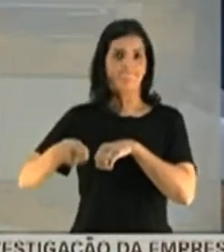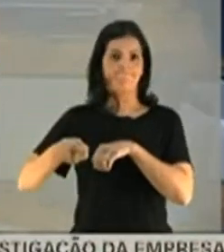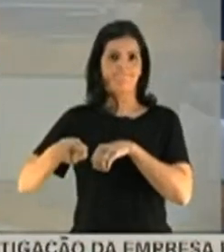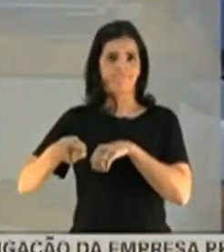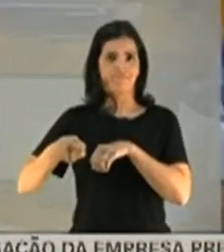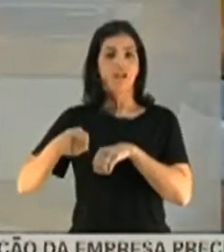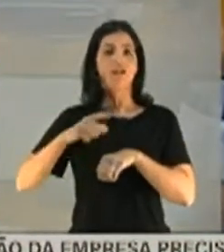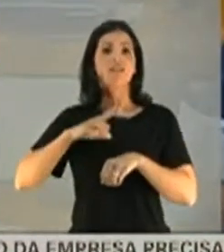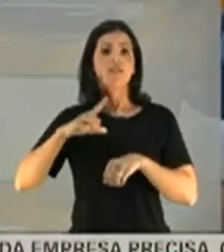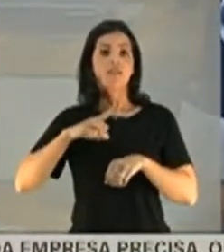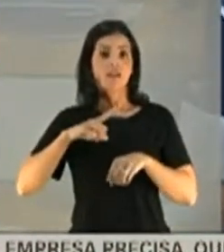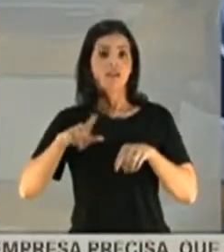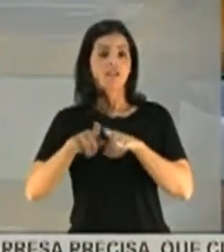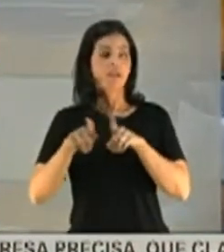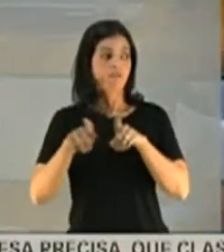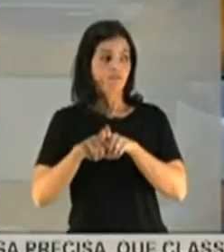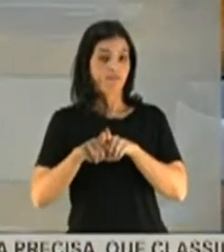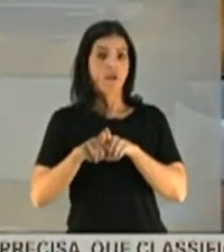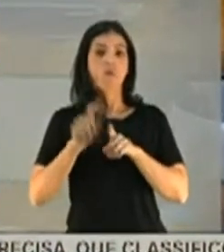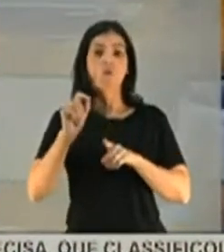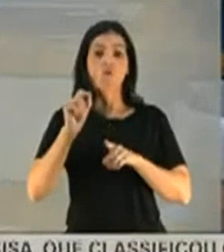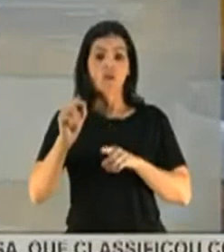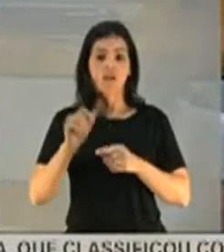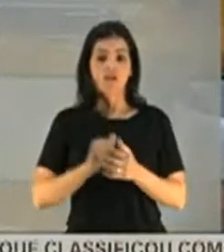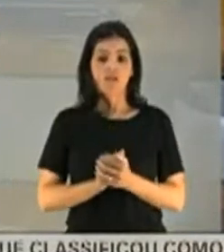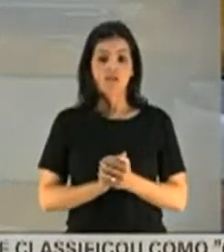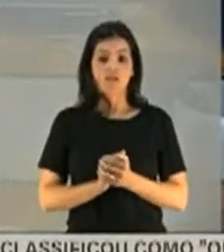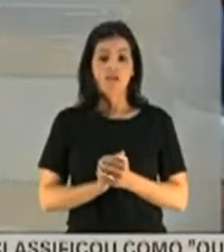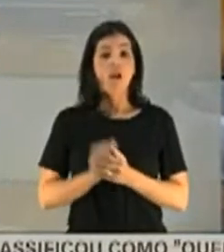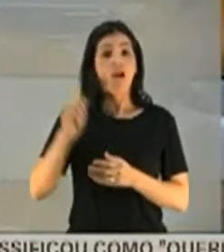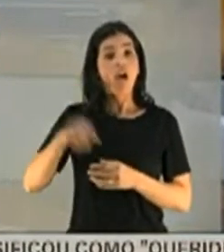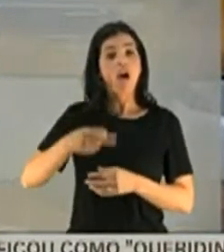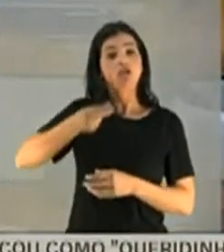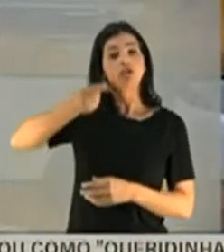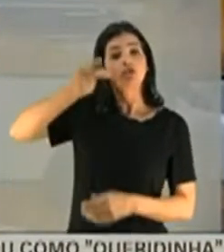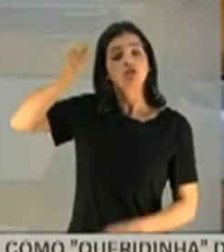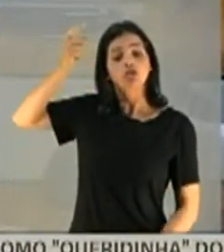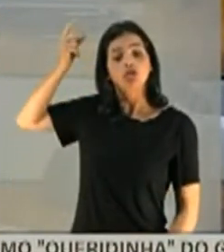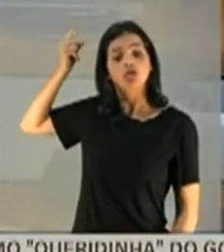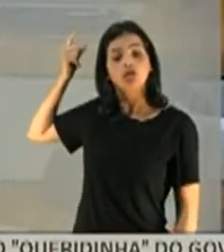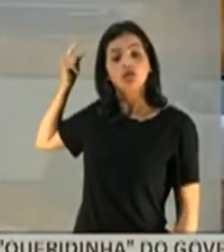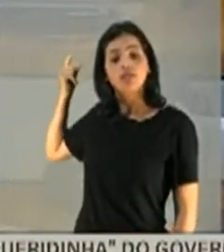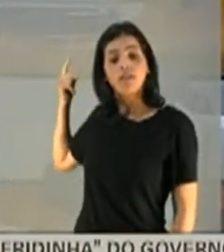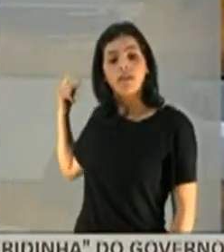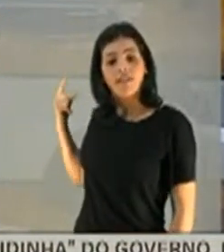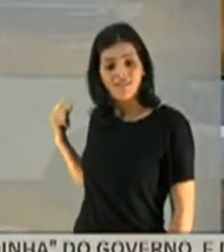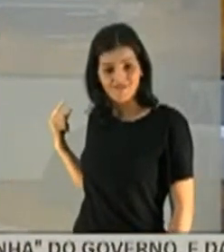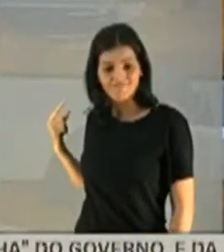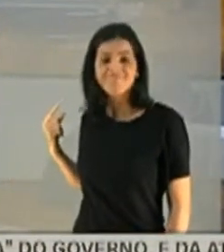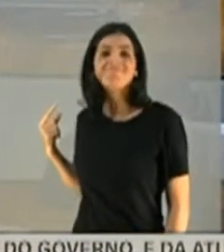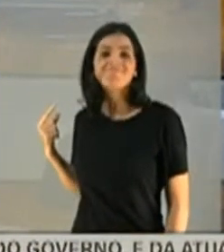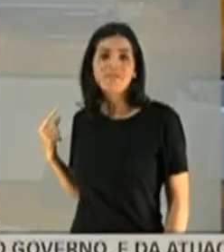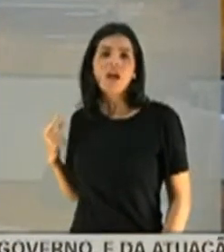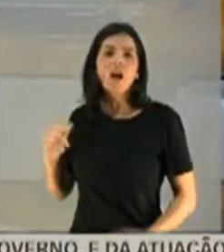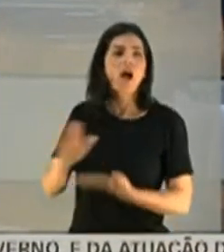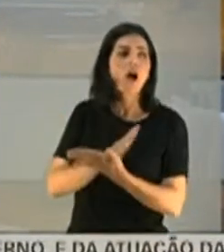temos, né, especialmente, é uma prática antiga que existe,